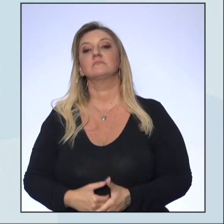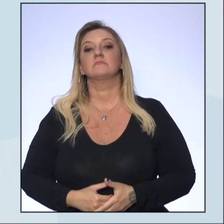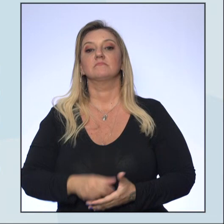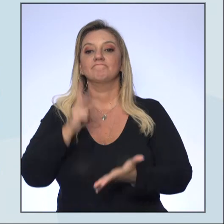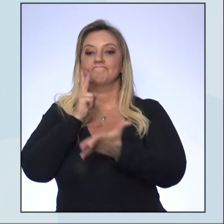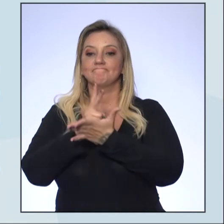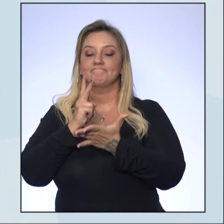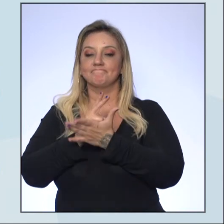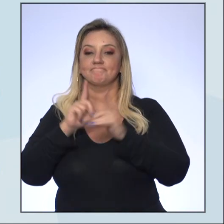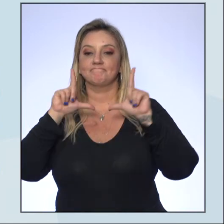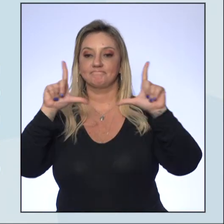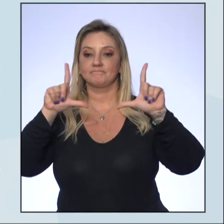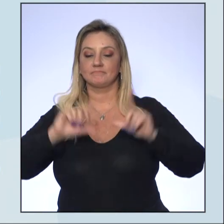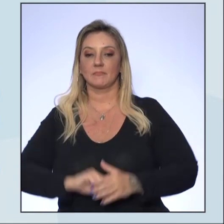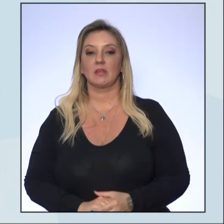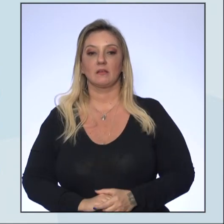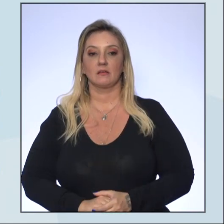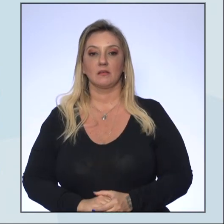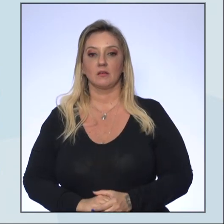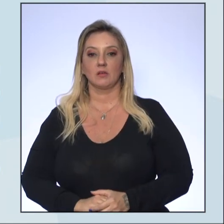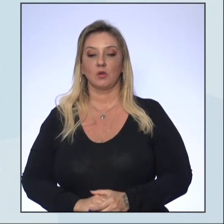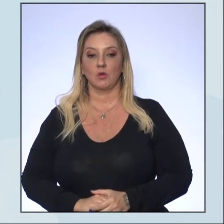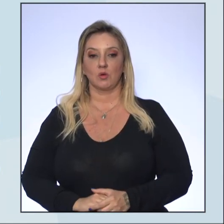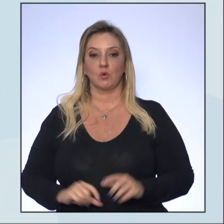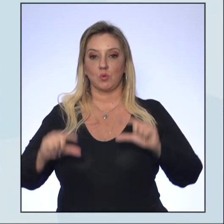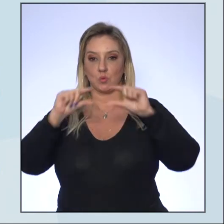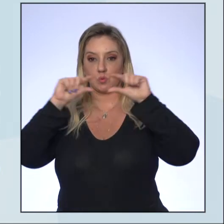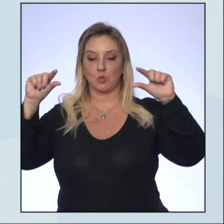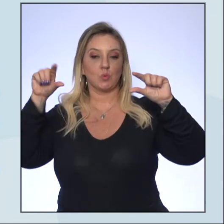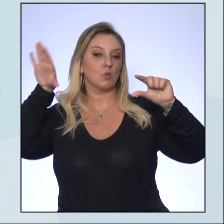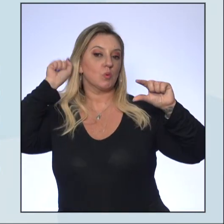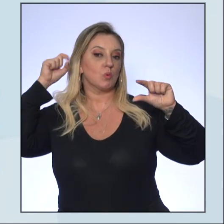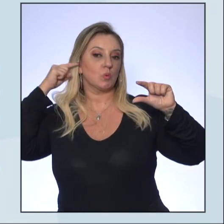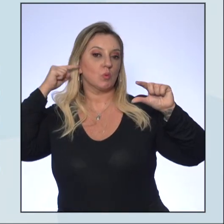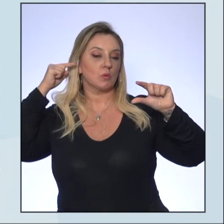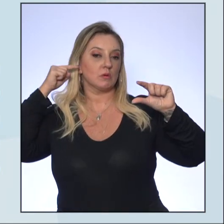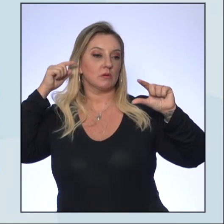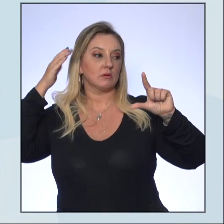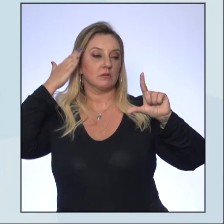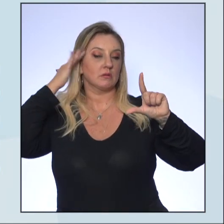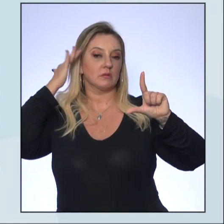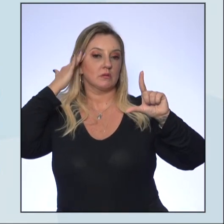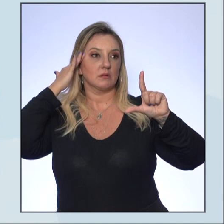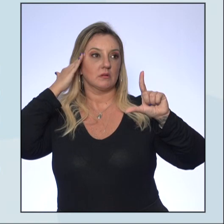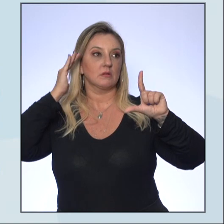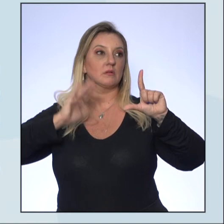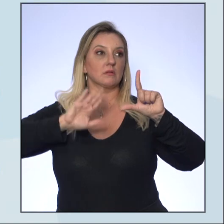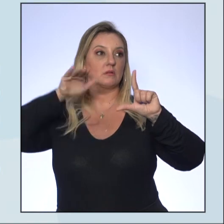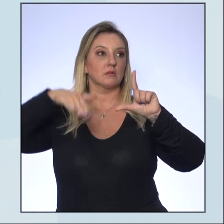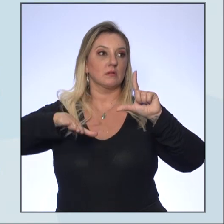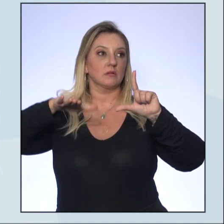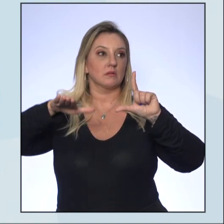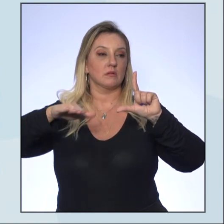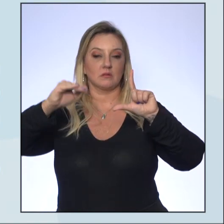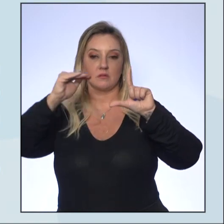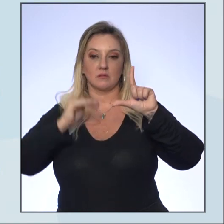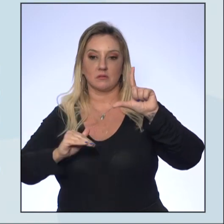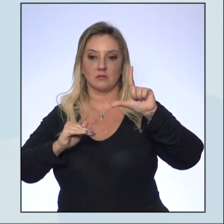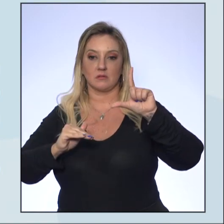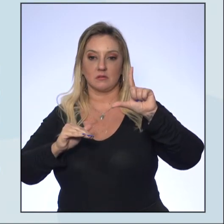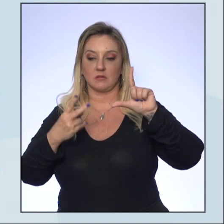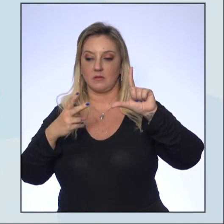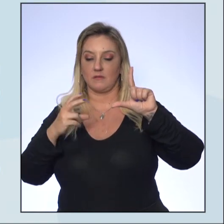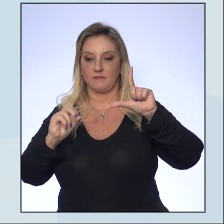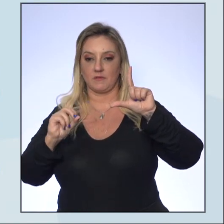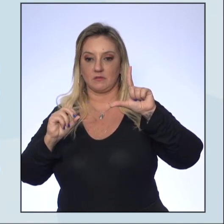o exercício na tela, o item 1, na região audível do ouvido humano, são compreendidas ondas sonoras menores que 20 e maiores